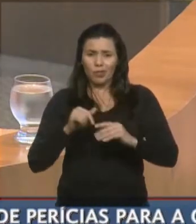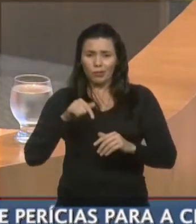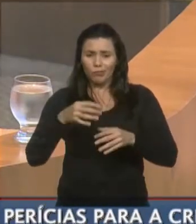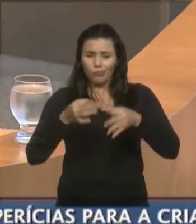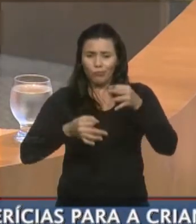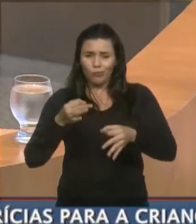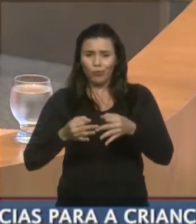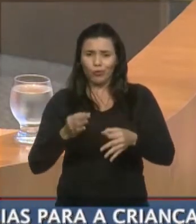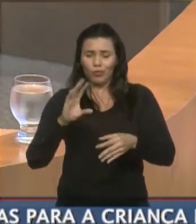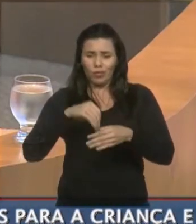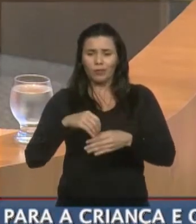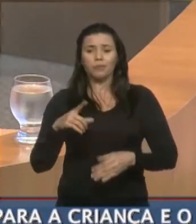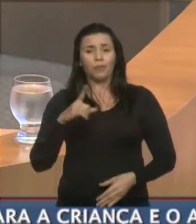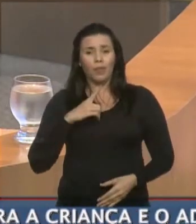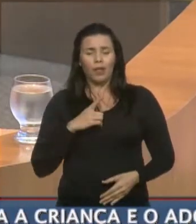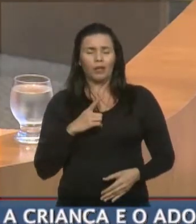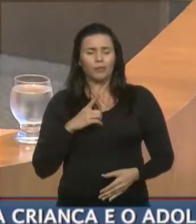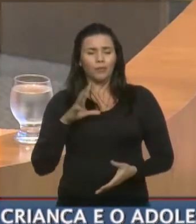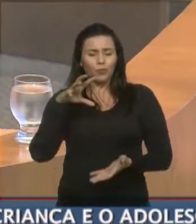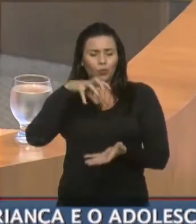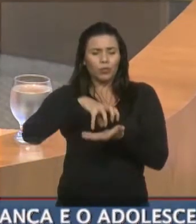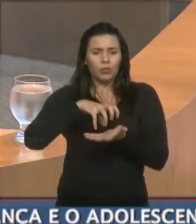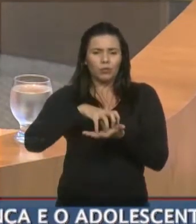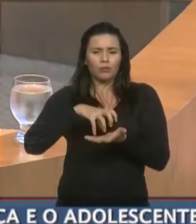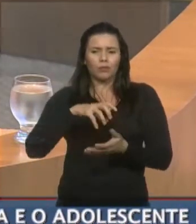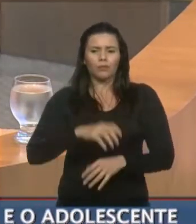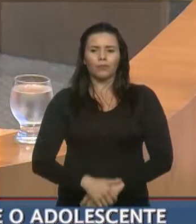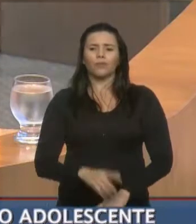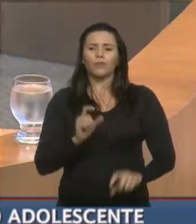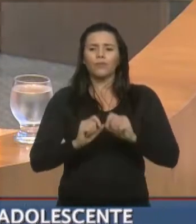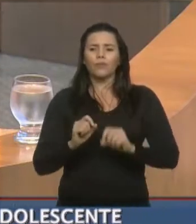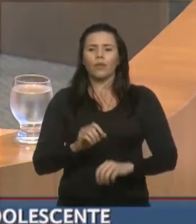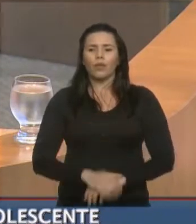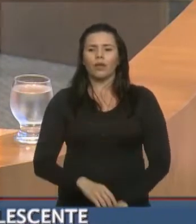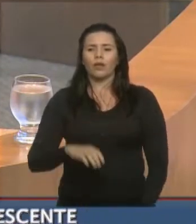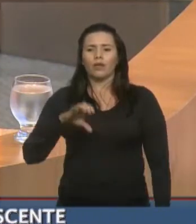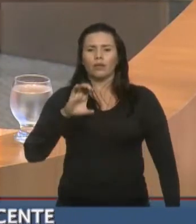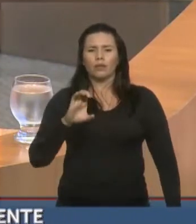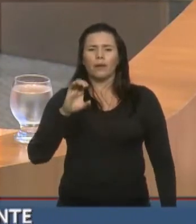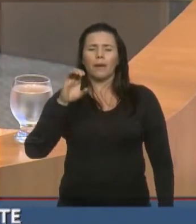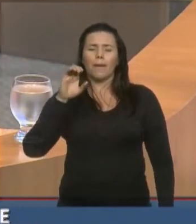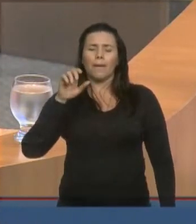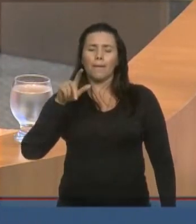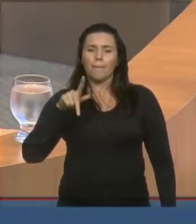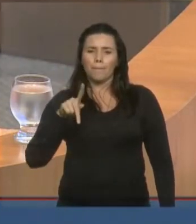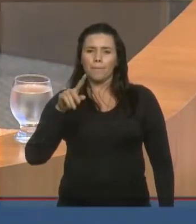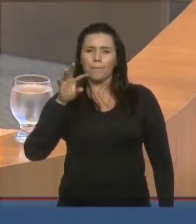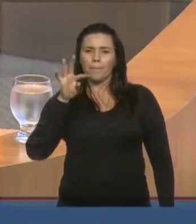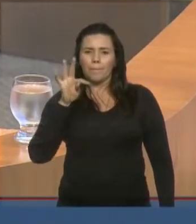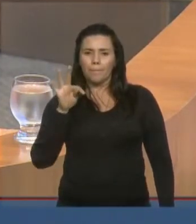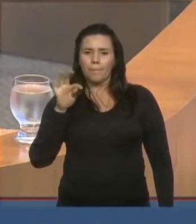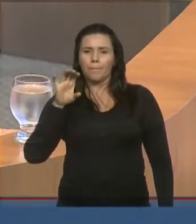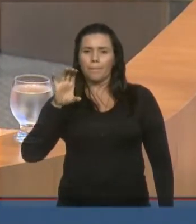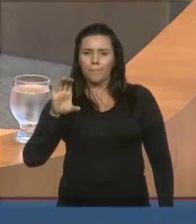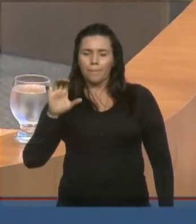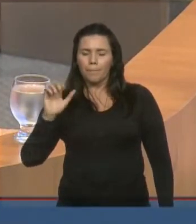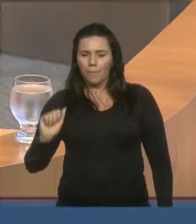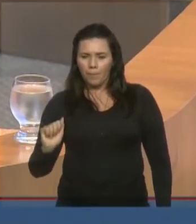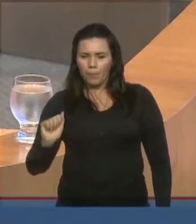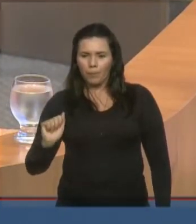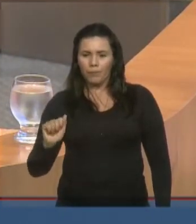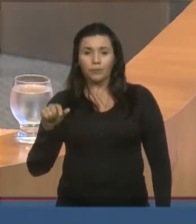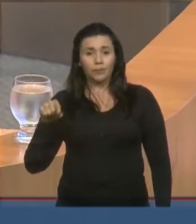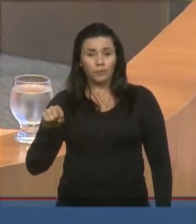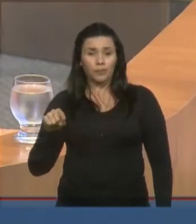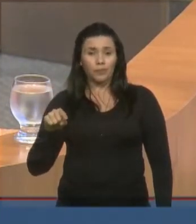de Perícias Técnicas, mais adiante denominado Centro de Perícias Técnicas para Criança e Adolescente, órgão com estrutura